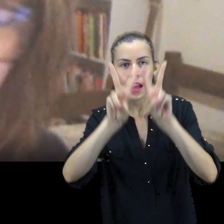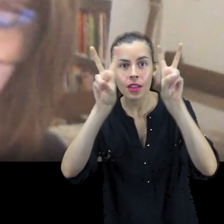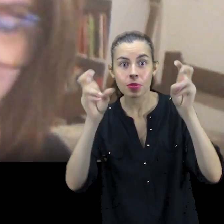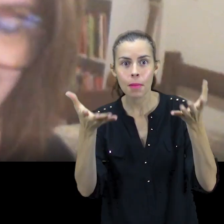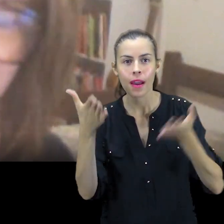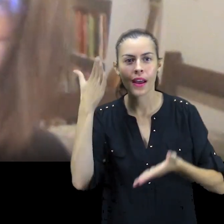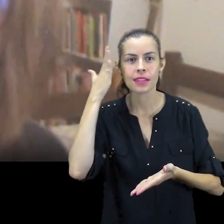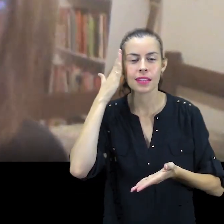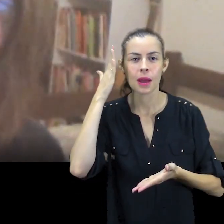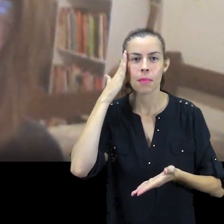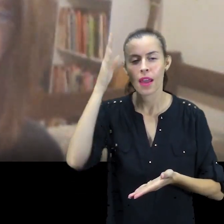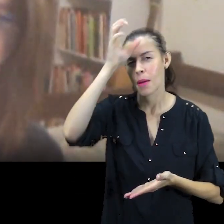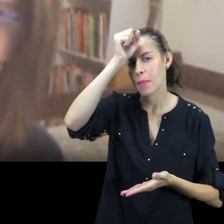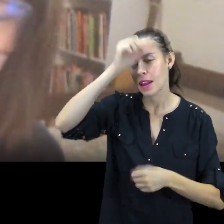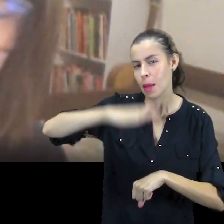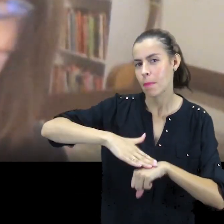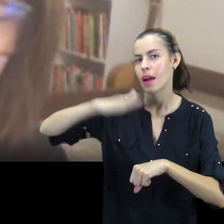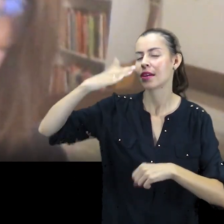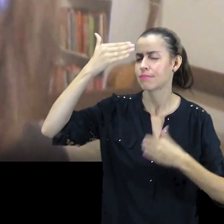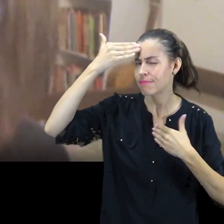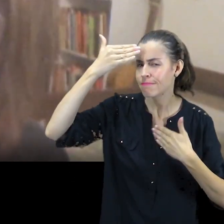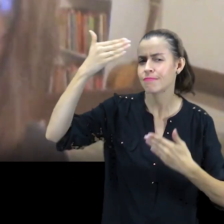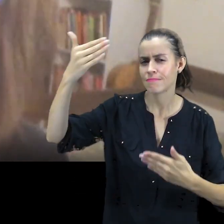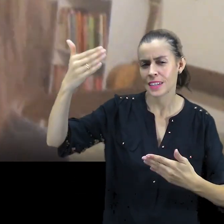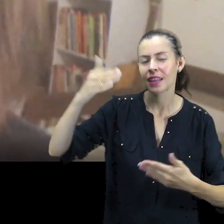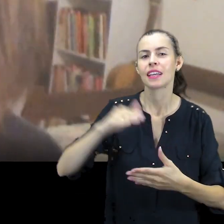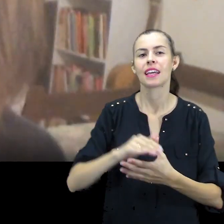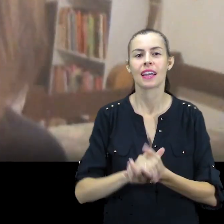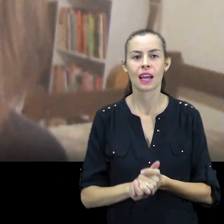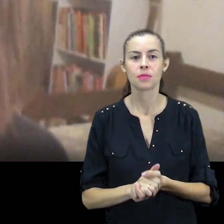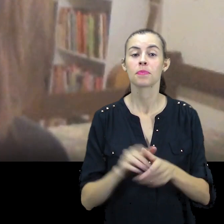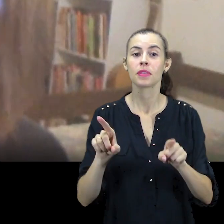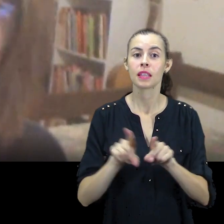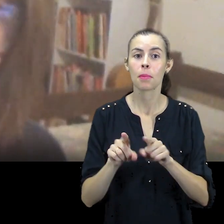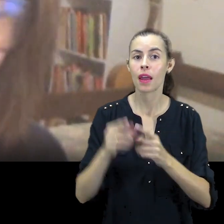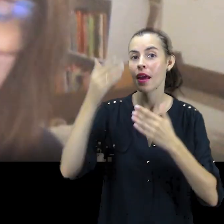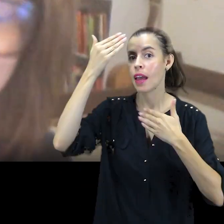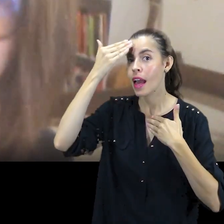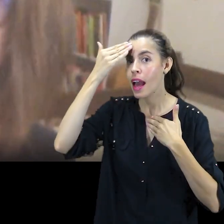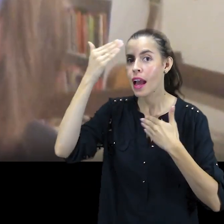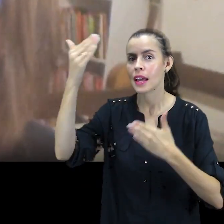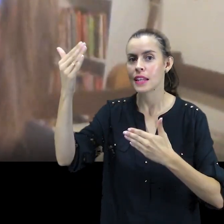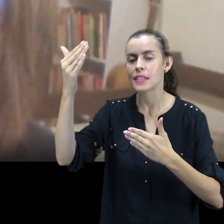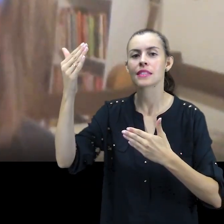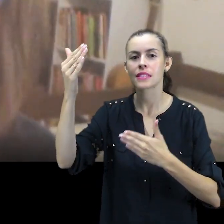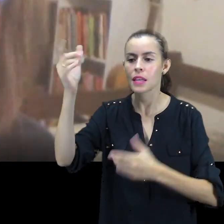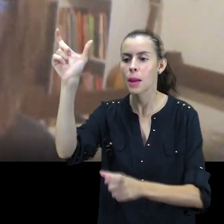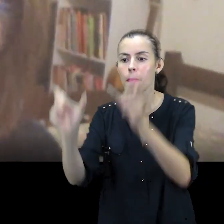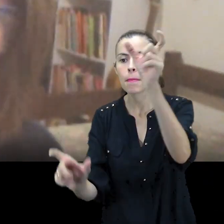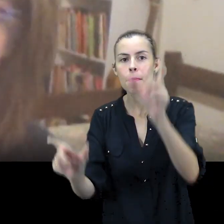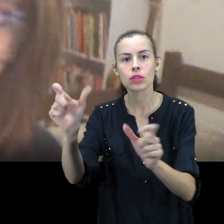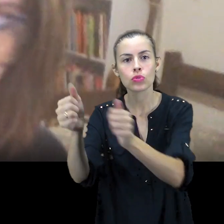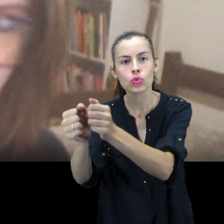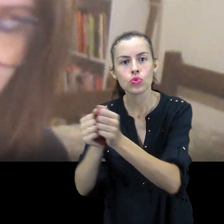a nossa comunidade. Muito obrigada, além da presença, portanto, muito obrigada pelo interesse